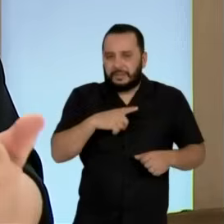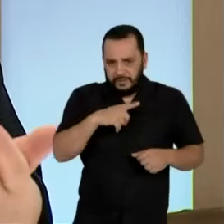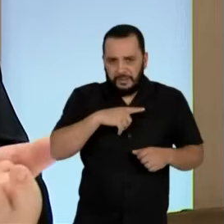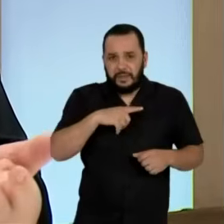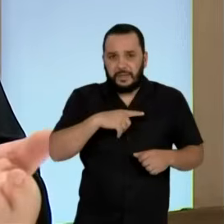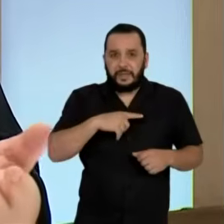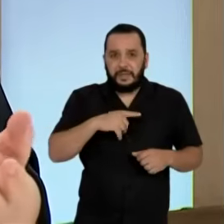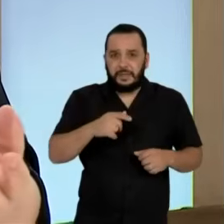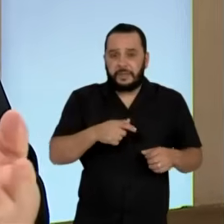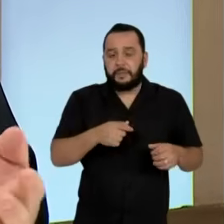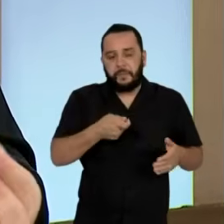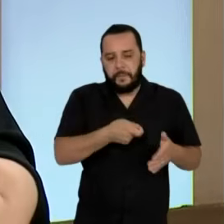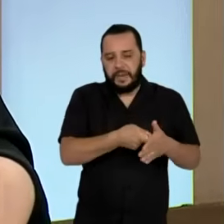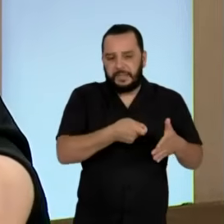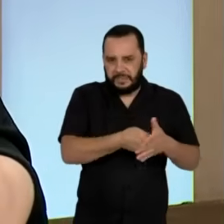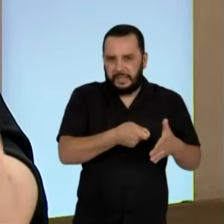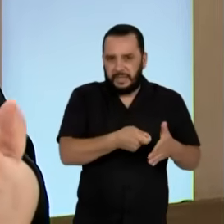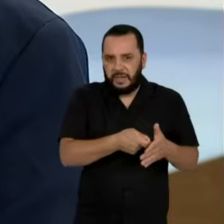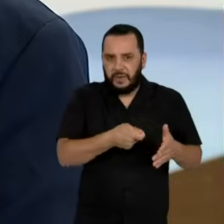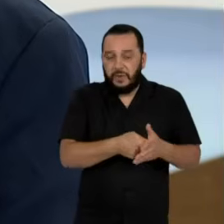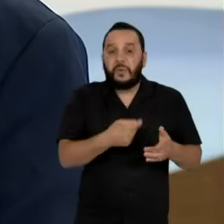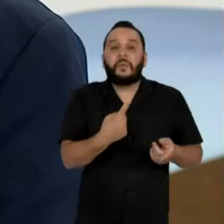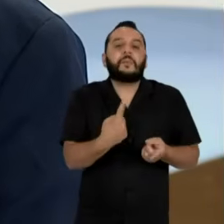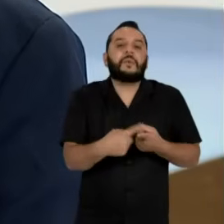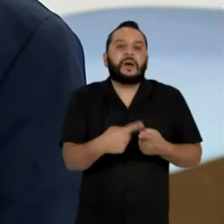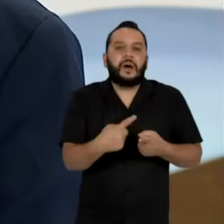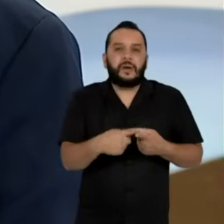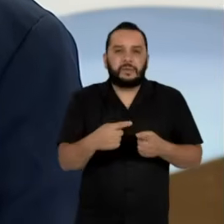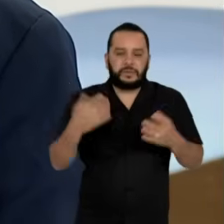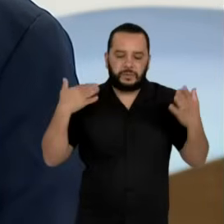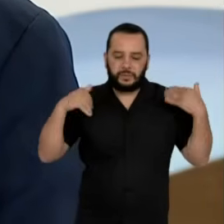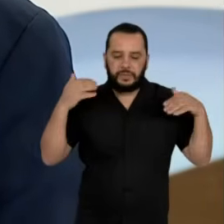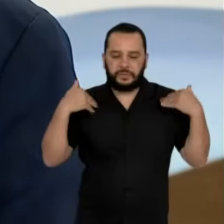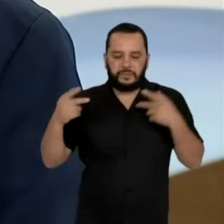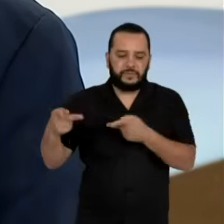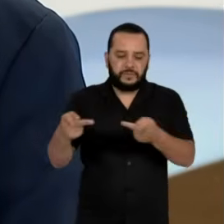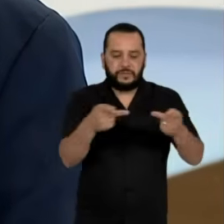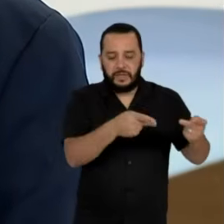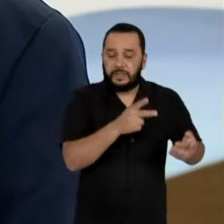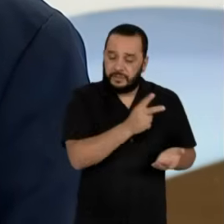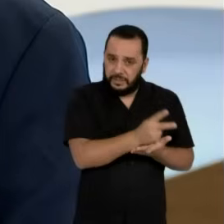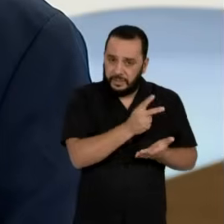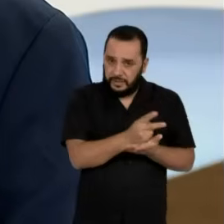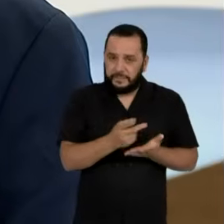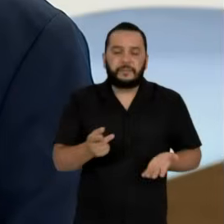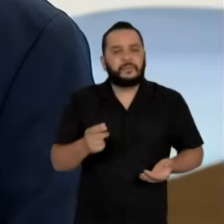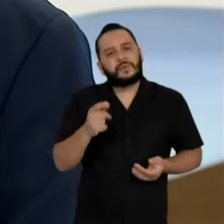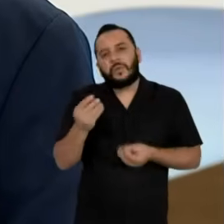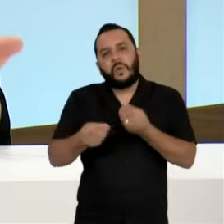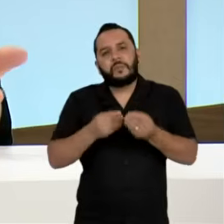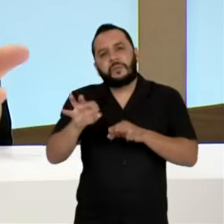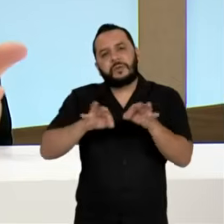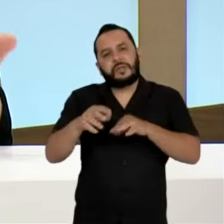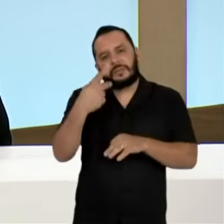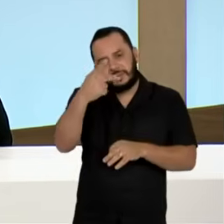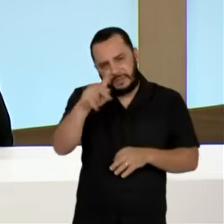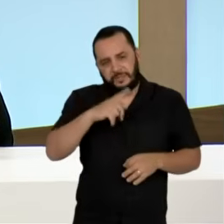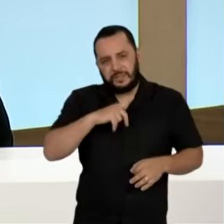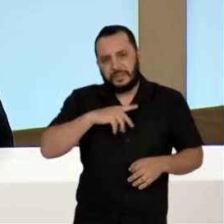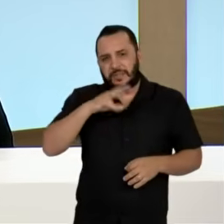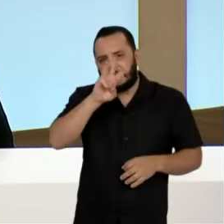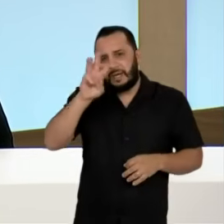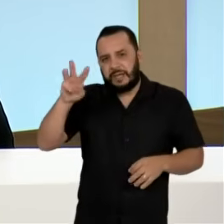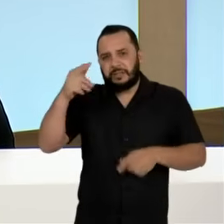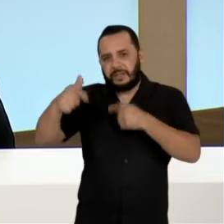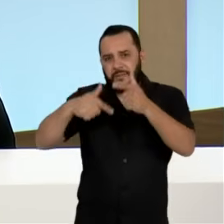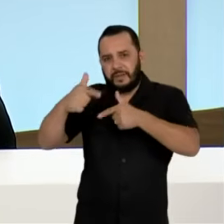é constante. E o que eu queria saber é de que forma o seu projeto está envolvido nessa questão. No site de vocês descrevem parte do trabalho